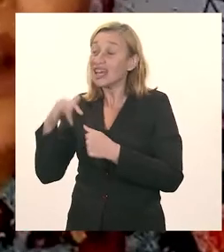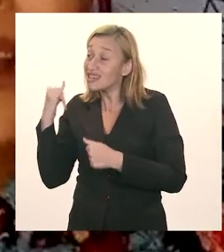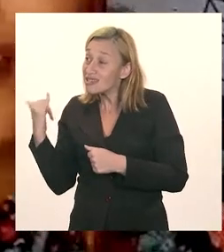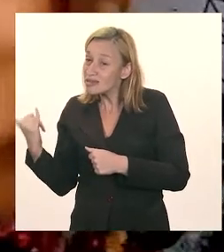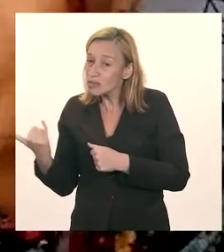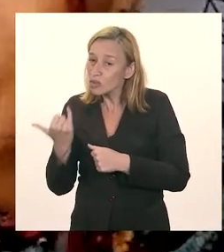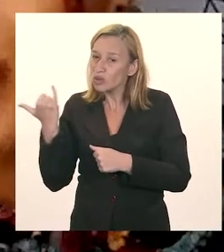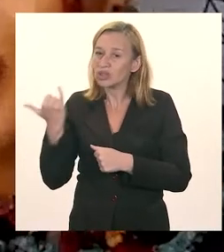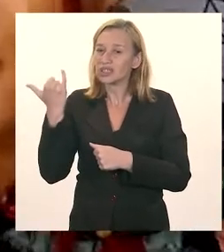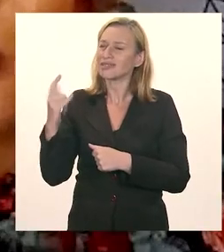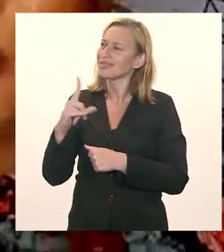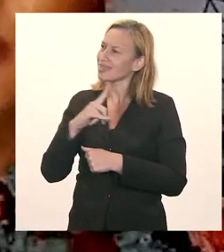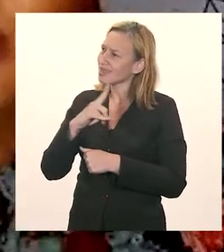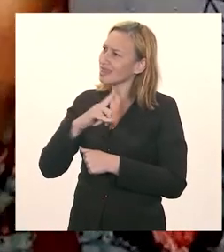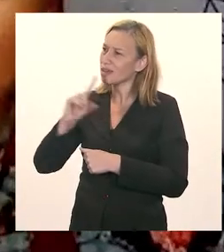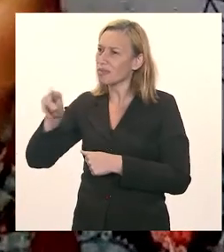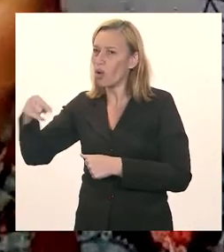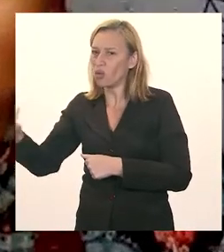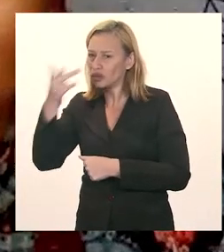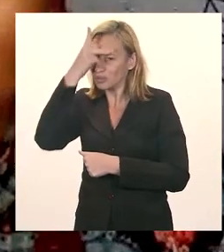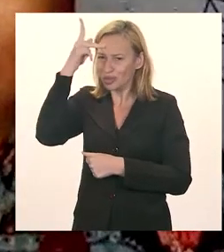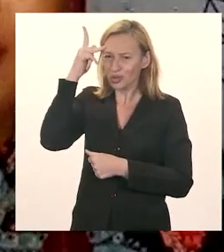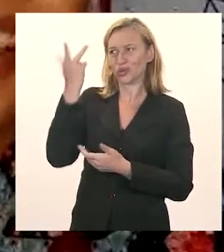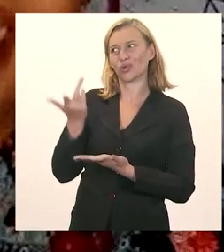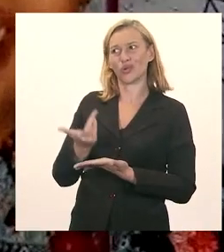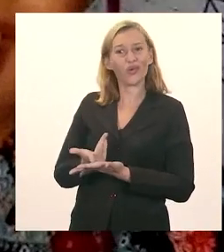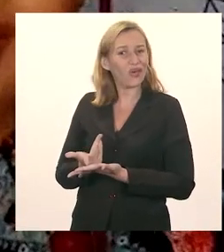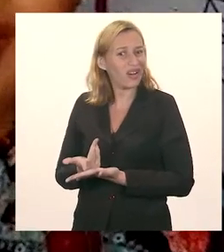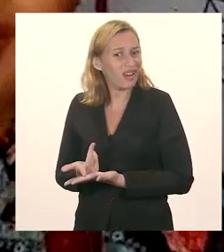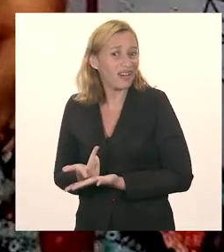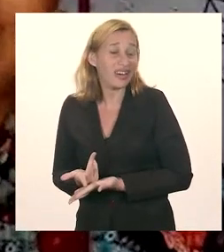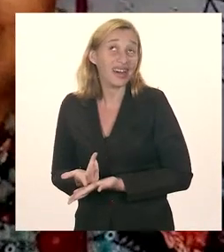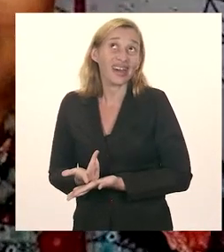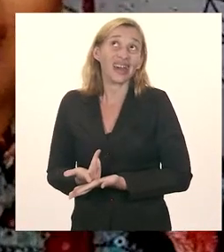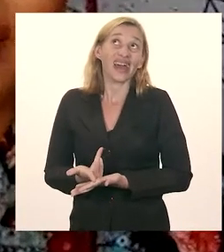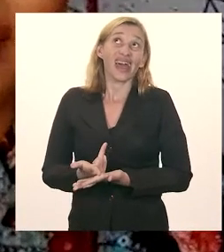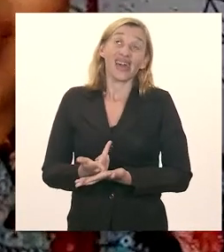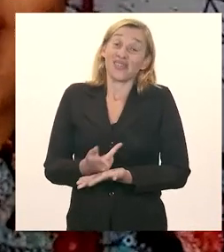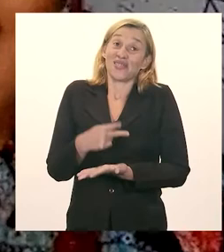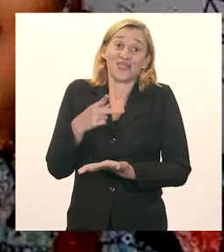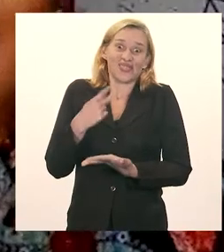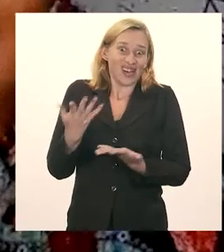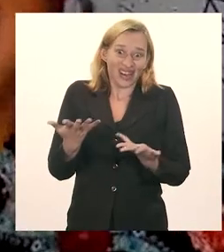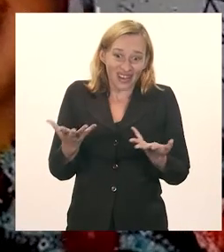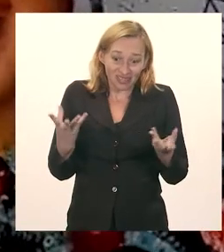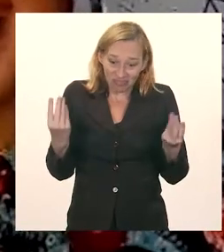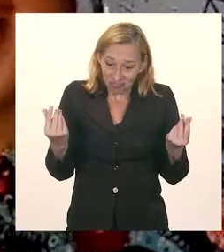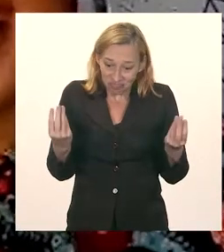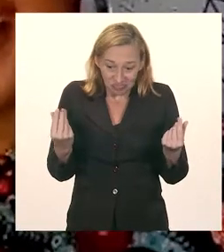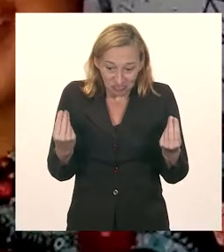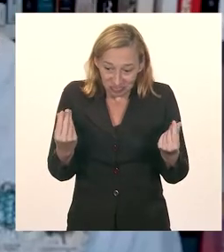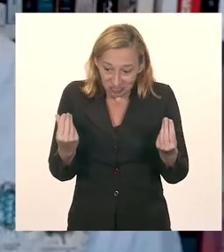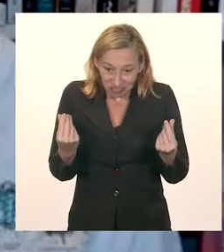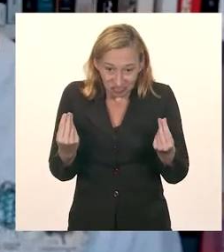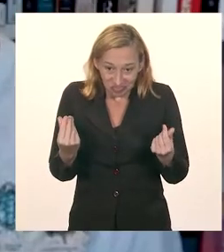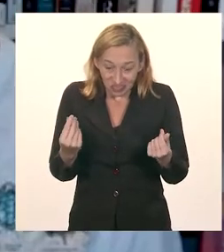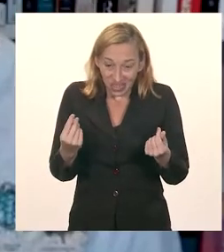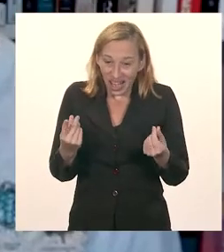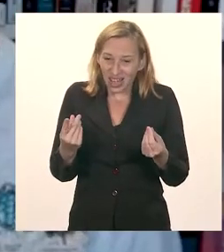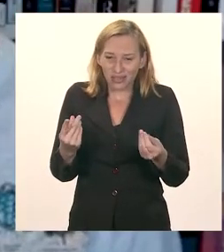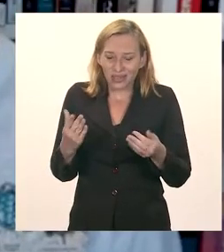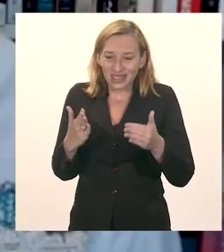a importância que isso tem para outras pessoas, eu chego a dizer que é